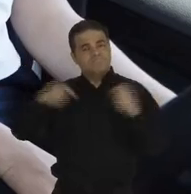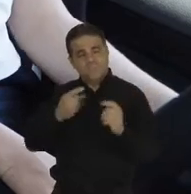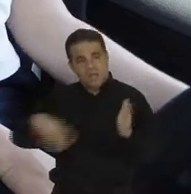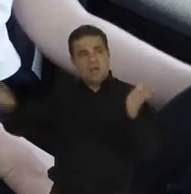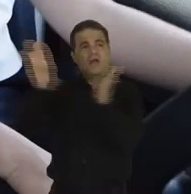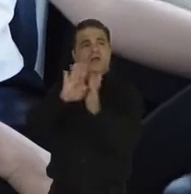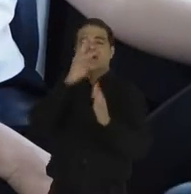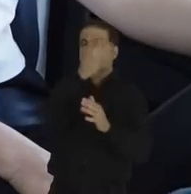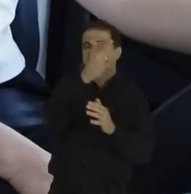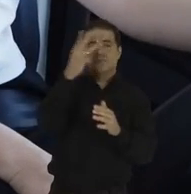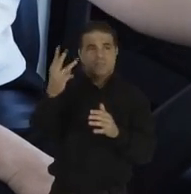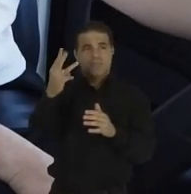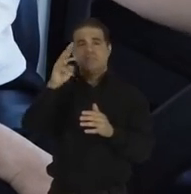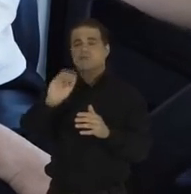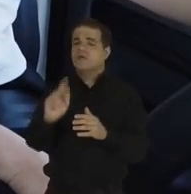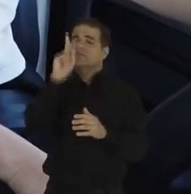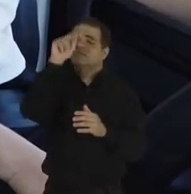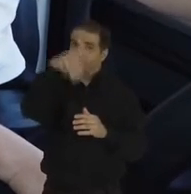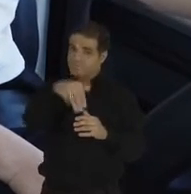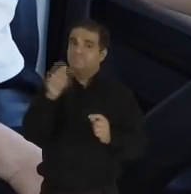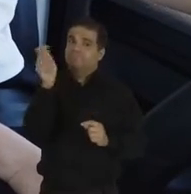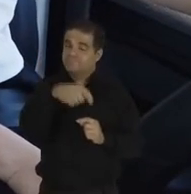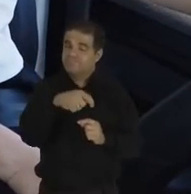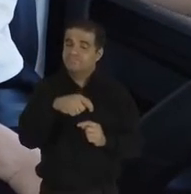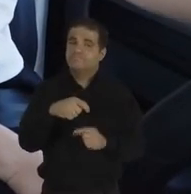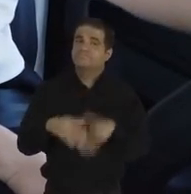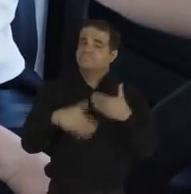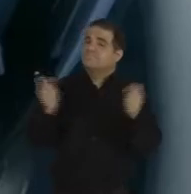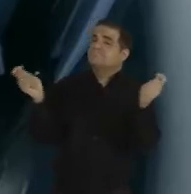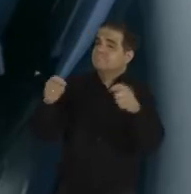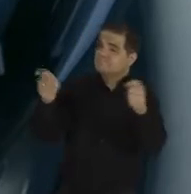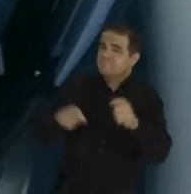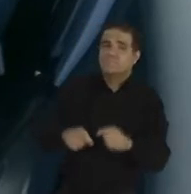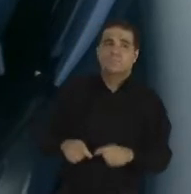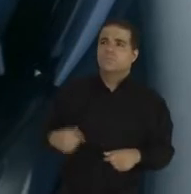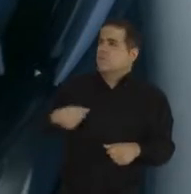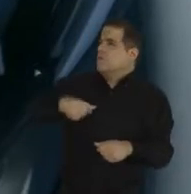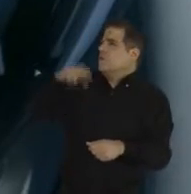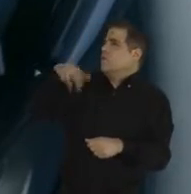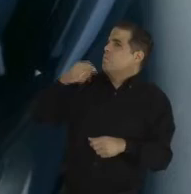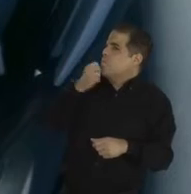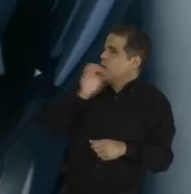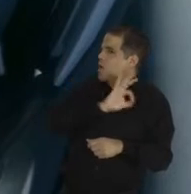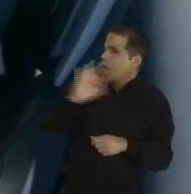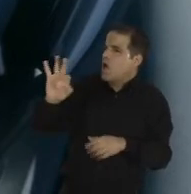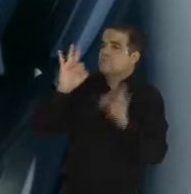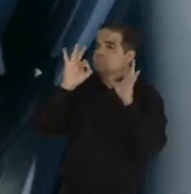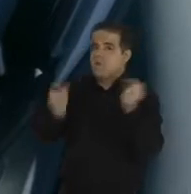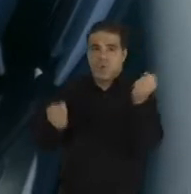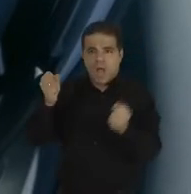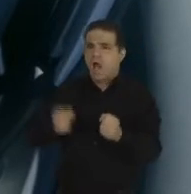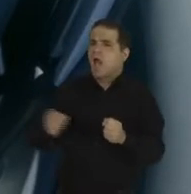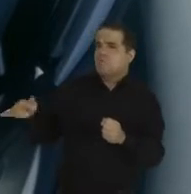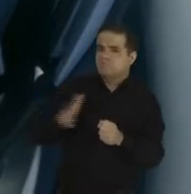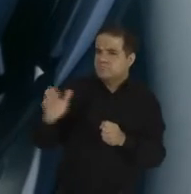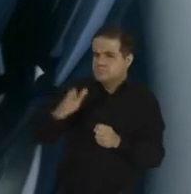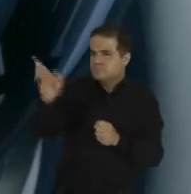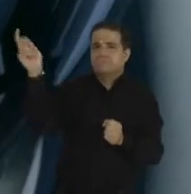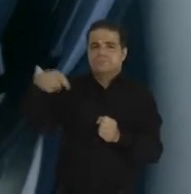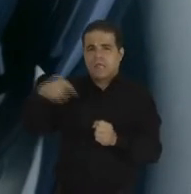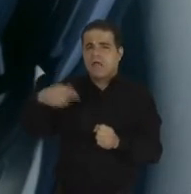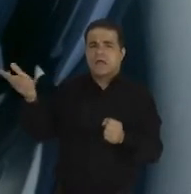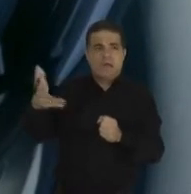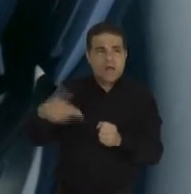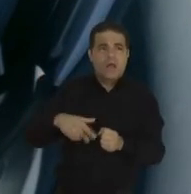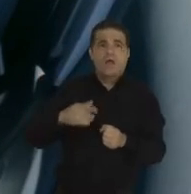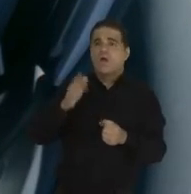pode chegar até 330 km em condições ideais não esse é muito bom né porque aí o carro roda muito e